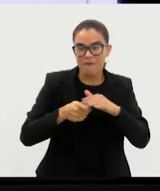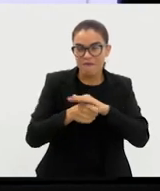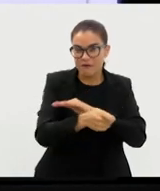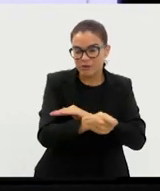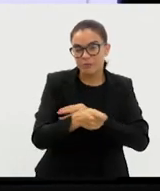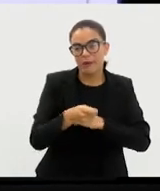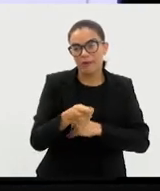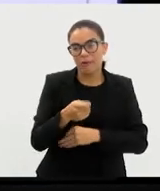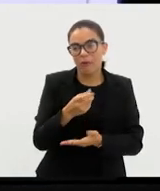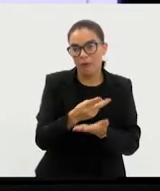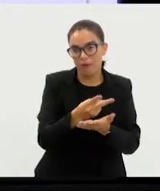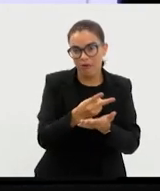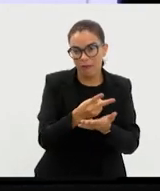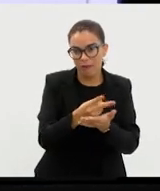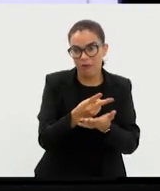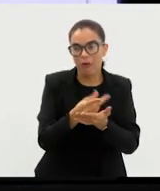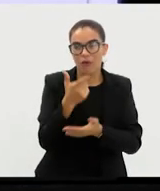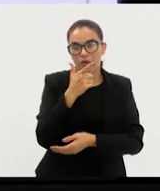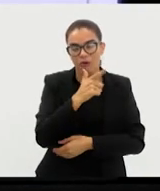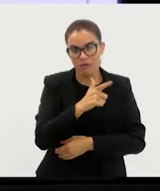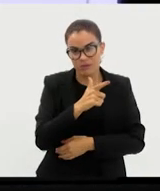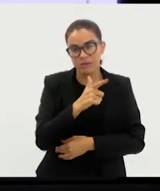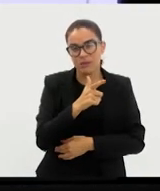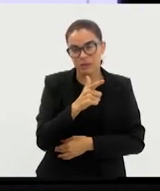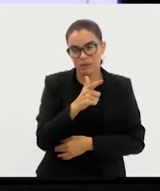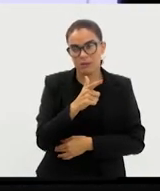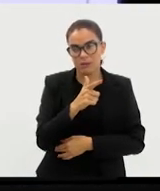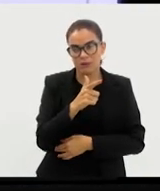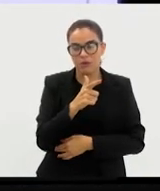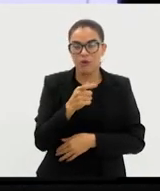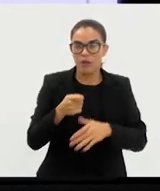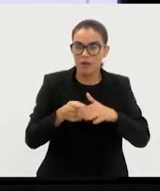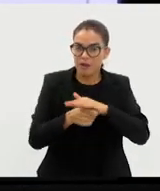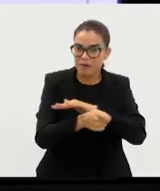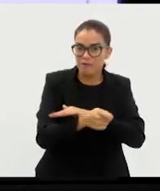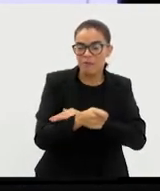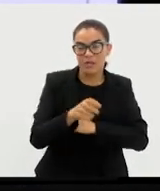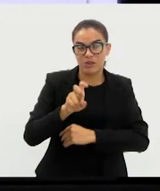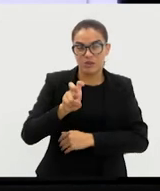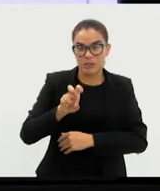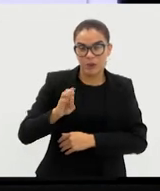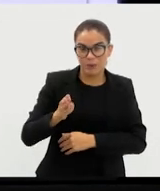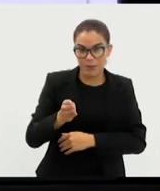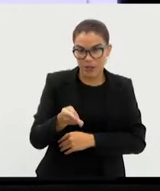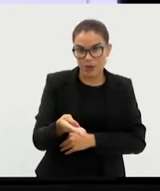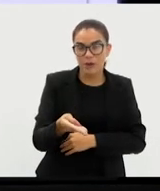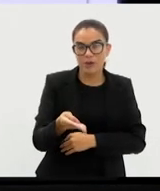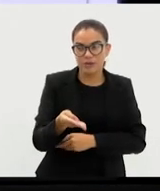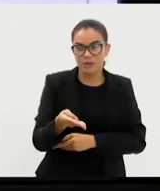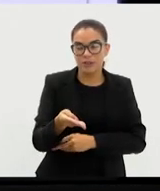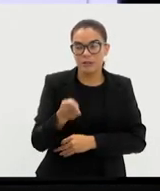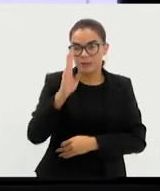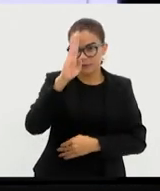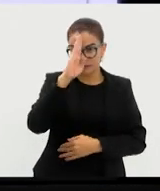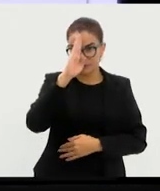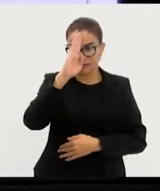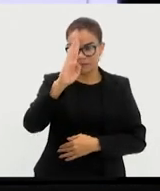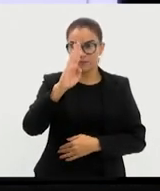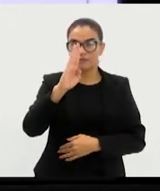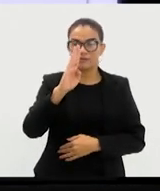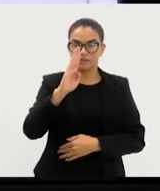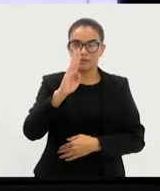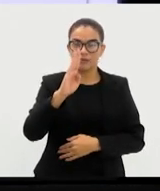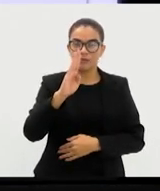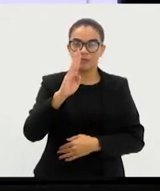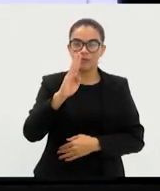dito, a gente manteve aqui, conseguiu manter os investimentos na casa dos 5 bilhões, acima dos 5 bilhões, especialmente no